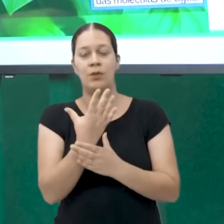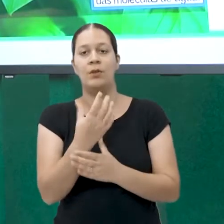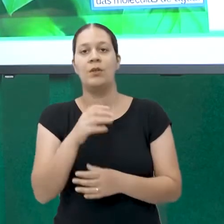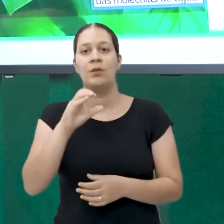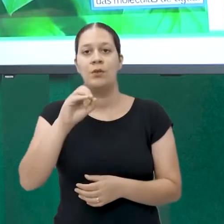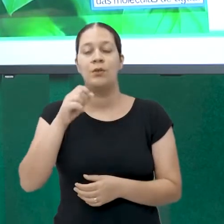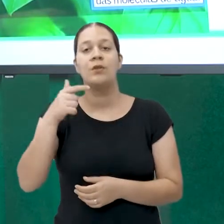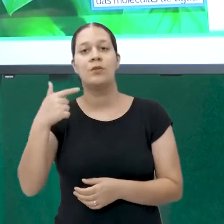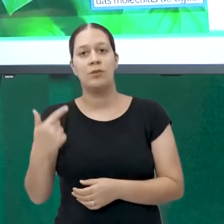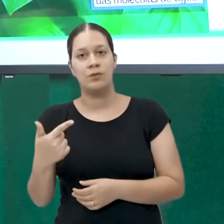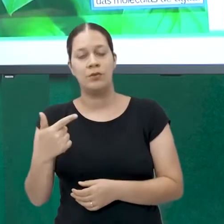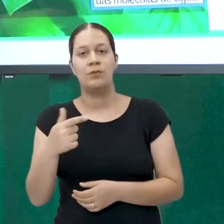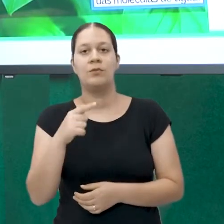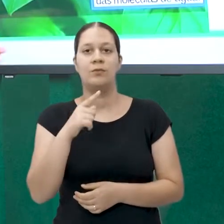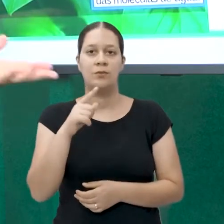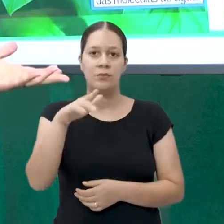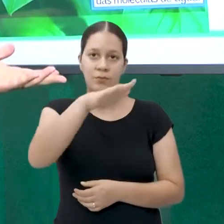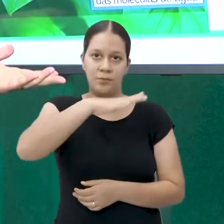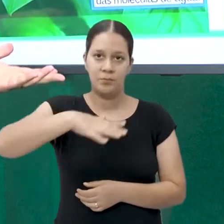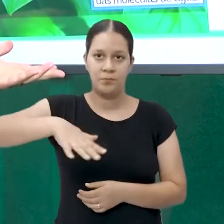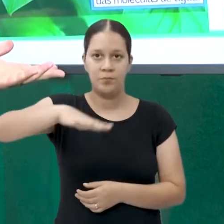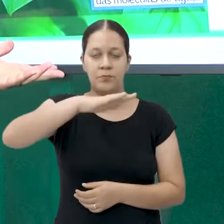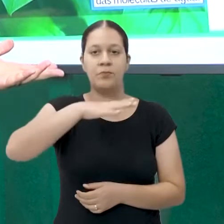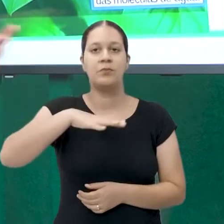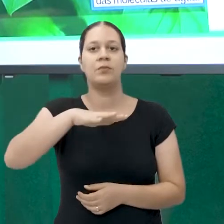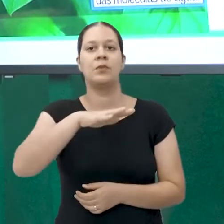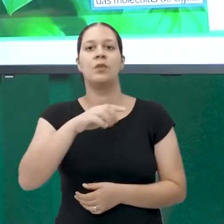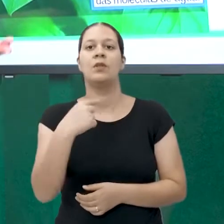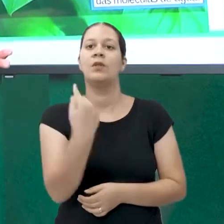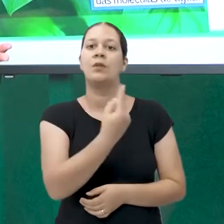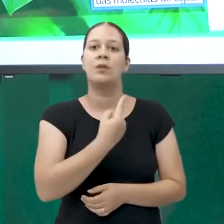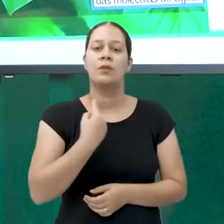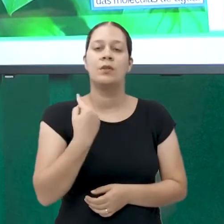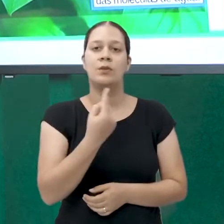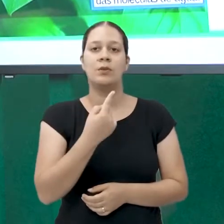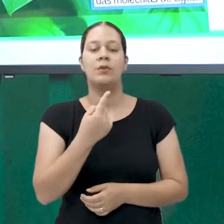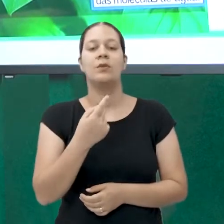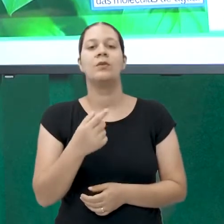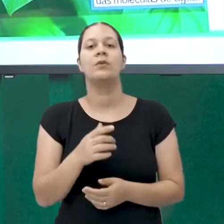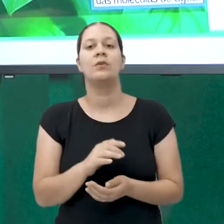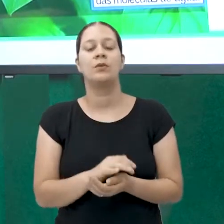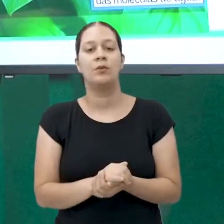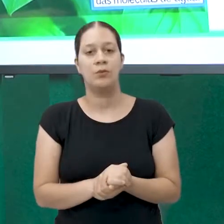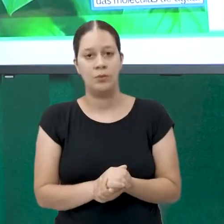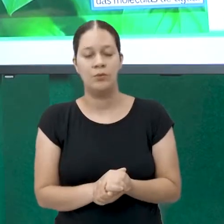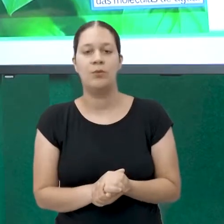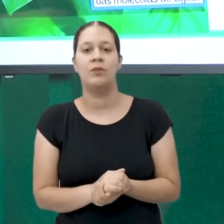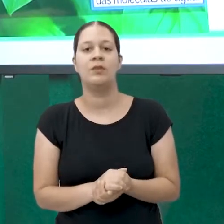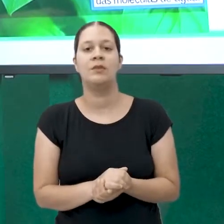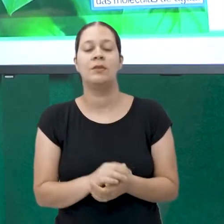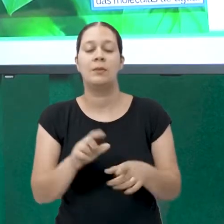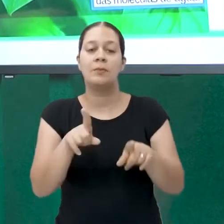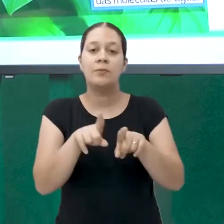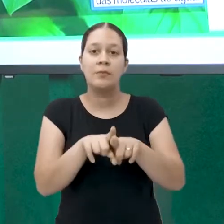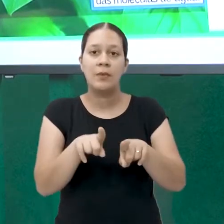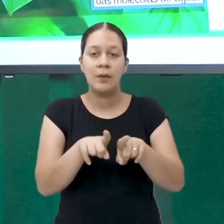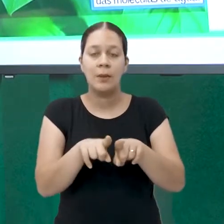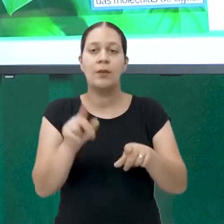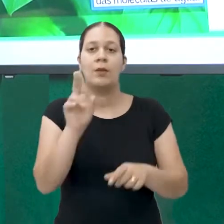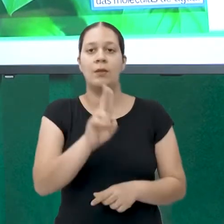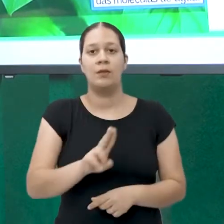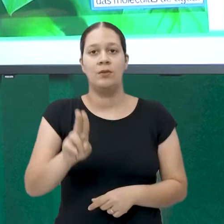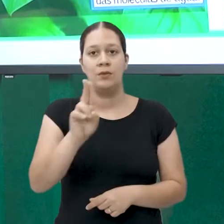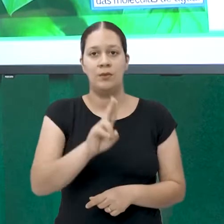Glicose para a planta e oxigênio é liberado, vai para o ambiente. E aí a gente, nós, organismos